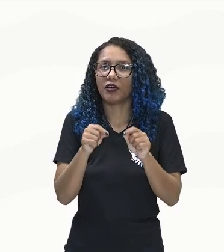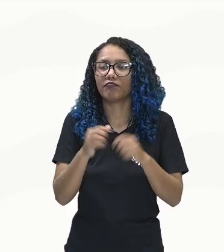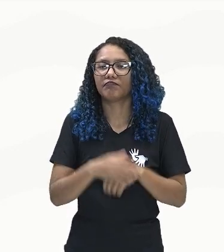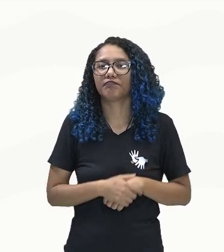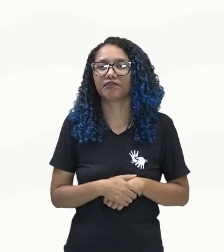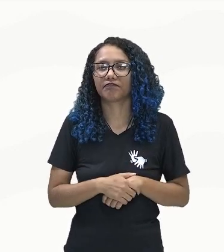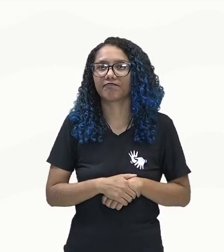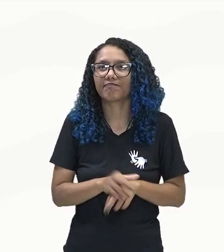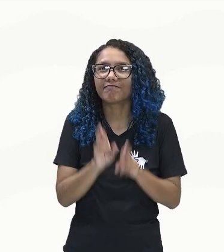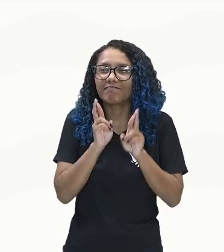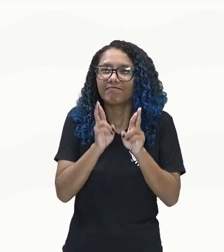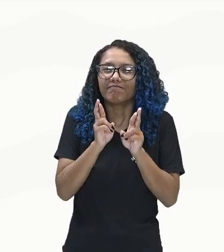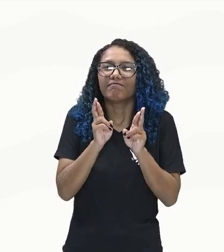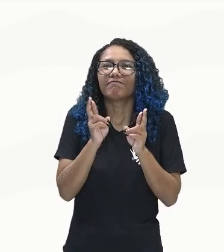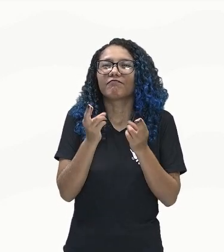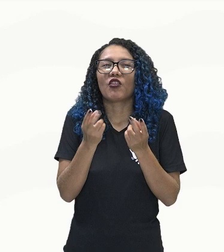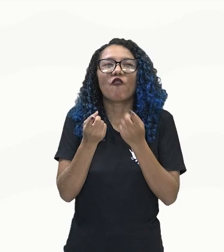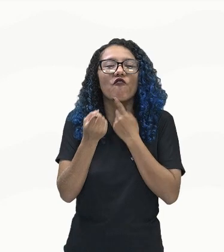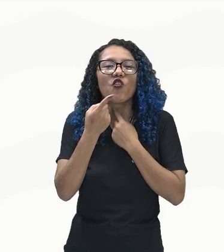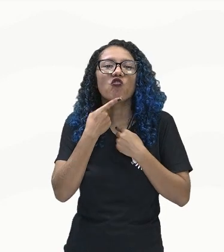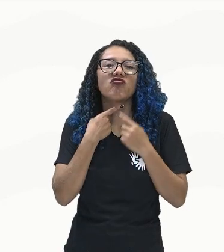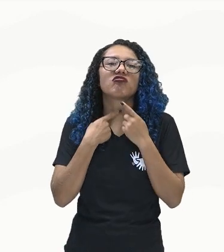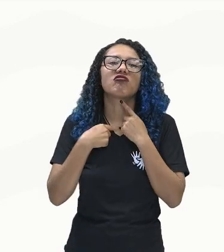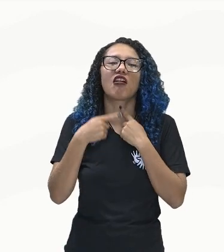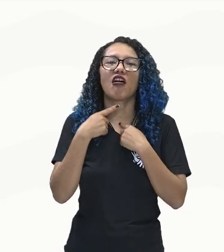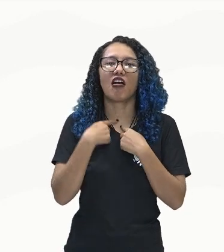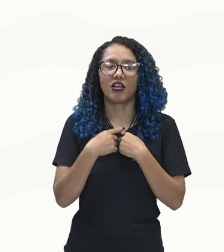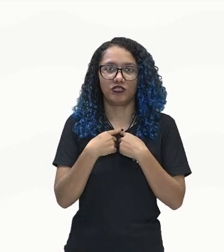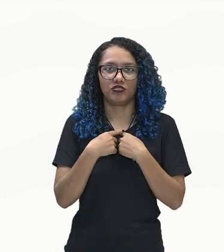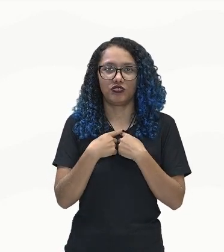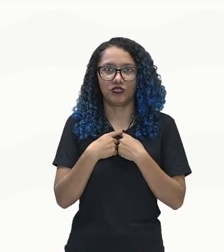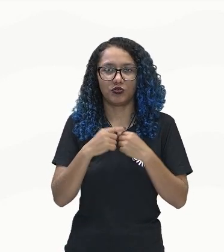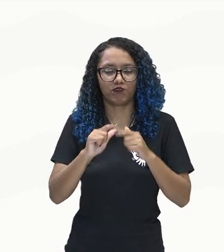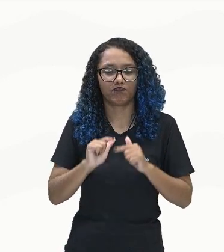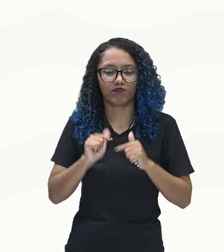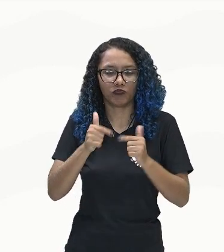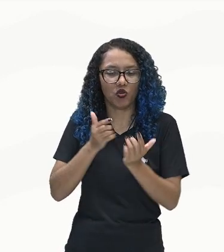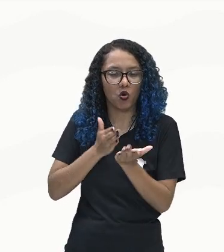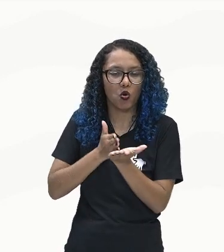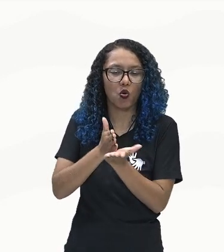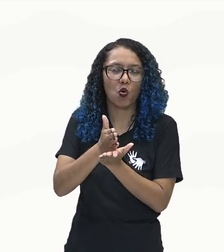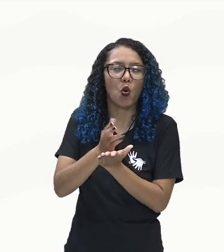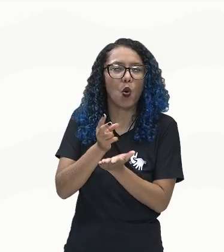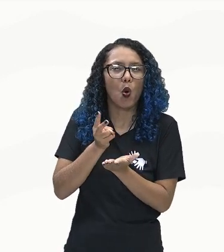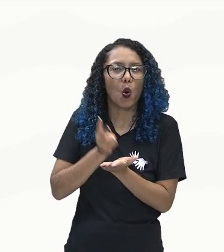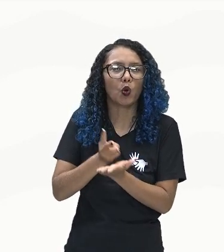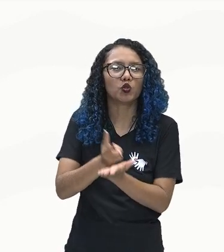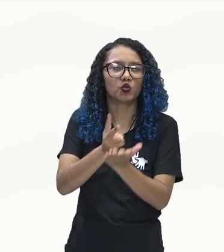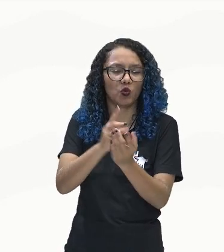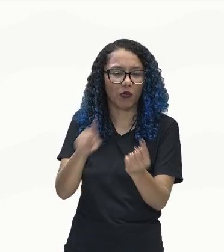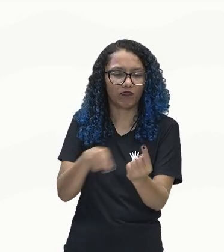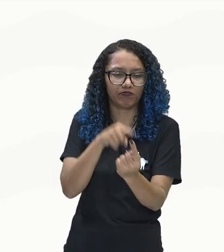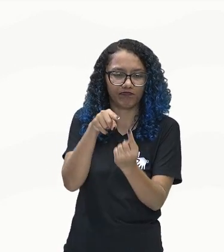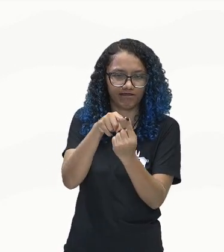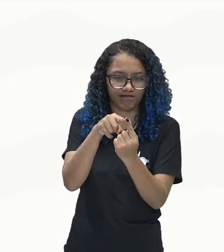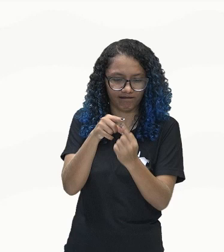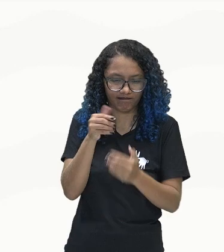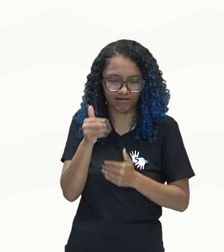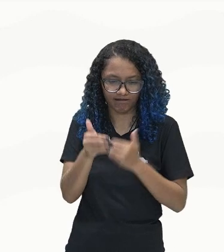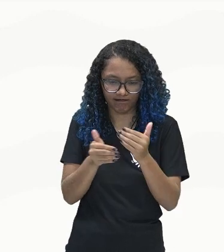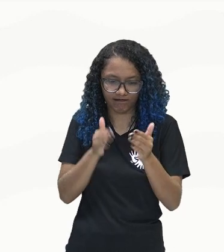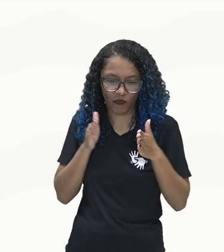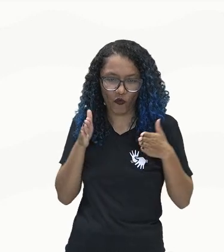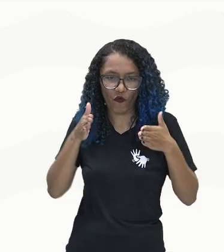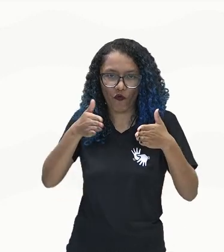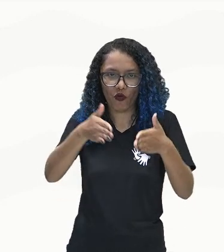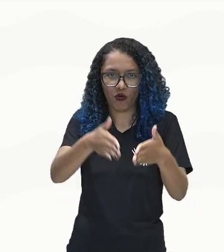dá energia necessária para ir ao encontro dos nossos objetivos, tá? Então, é